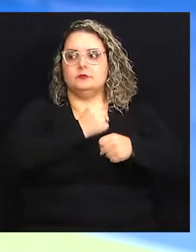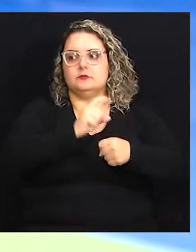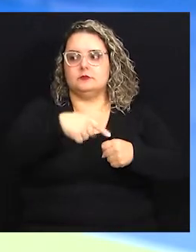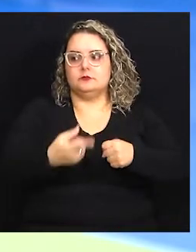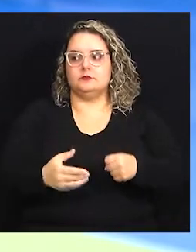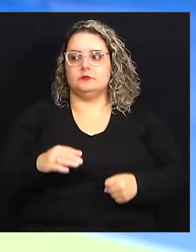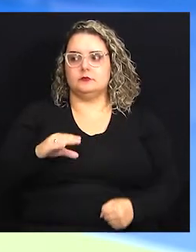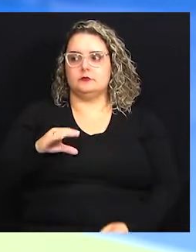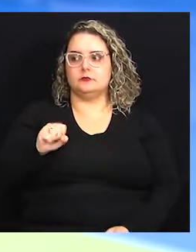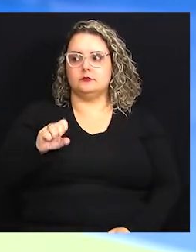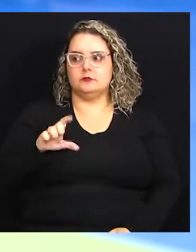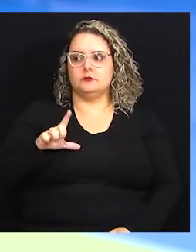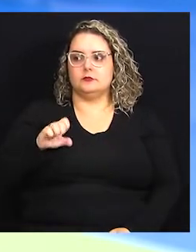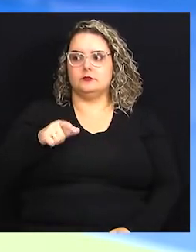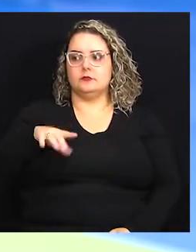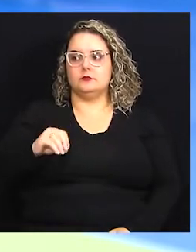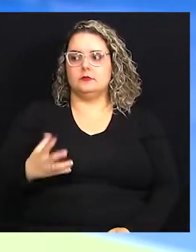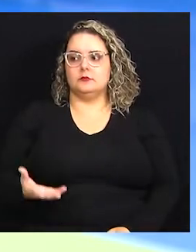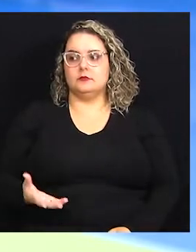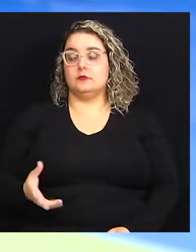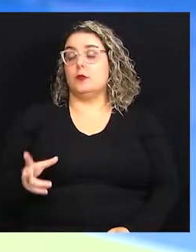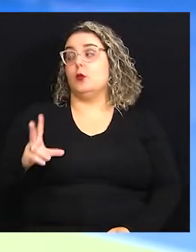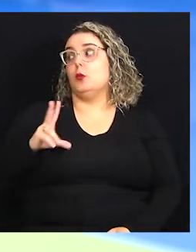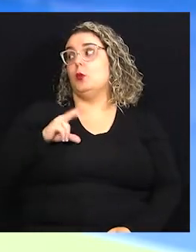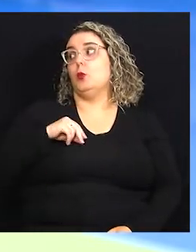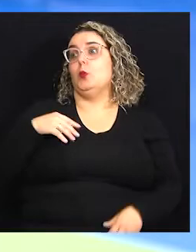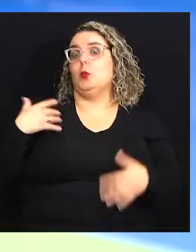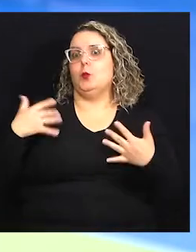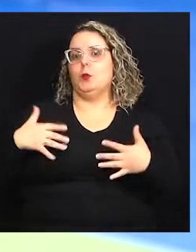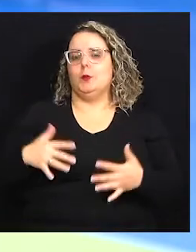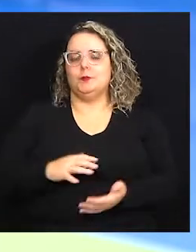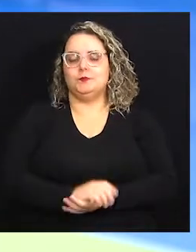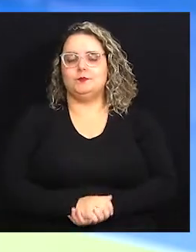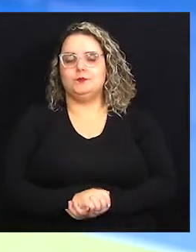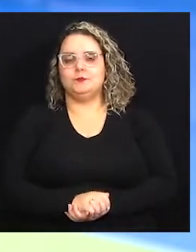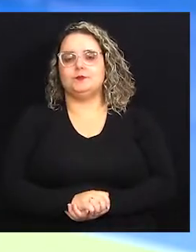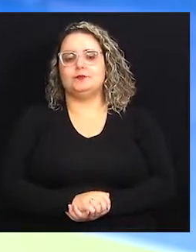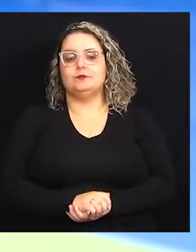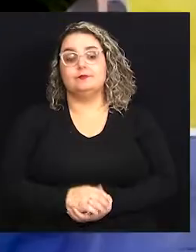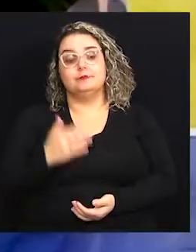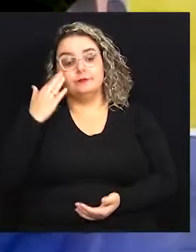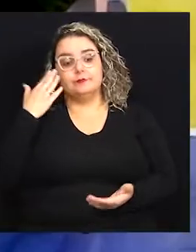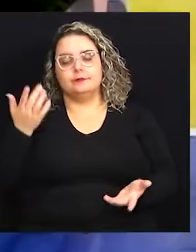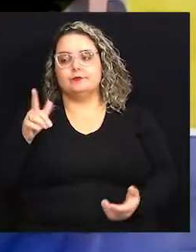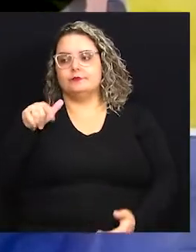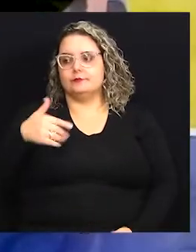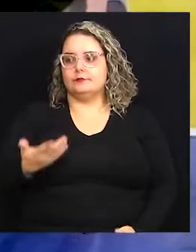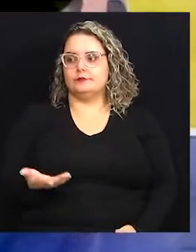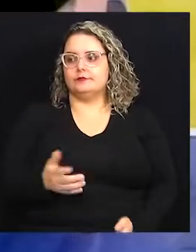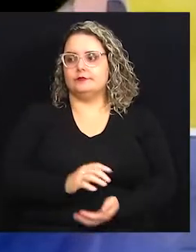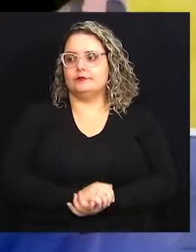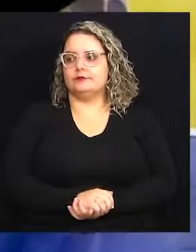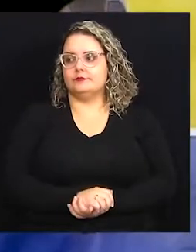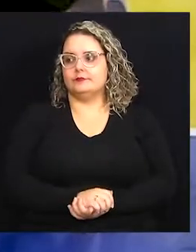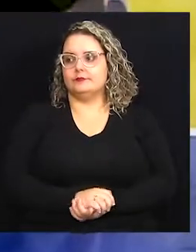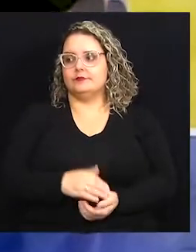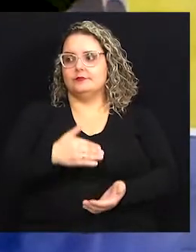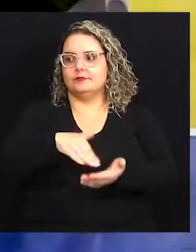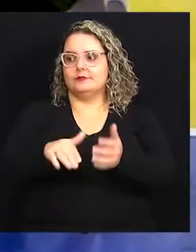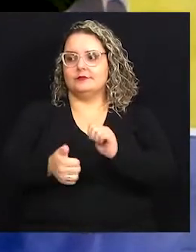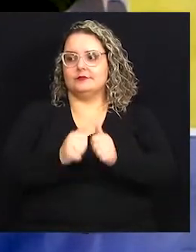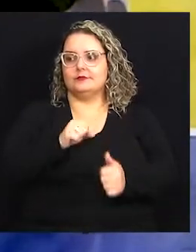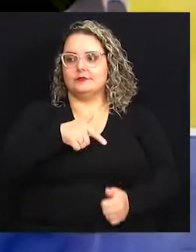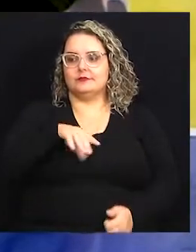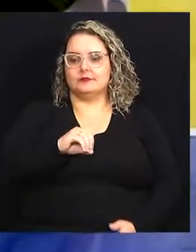infanta. Nossa. Entendeu? E aí... Só que aí depois o secretário de esporte de São Caetano me